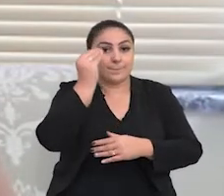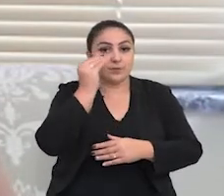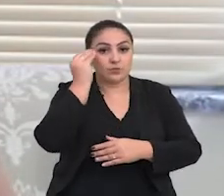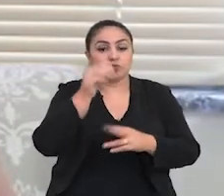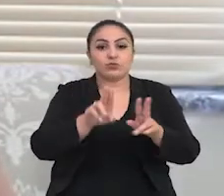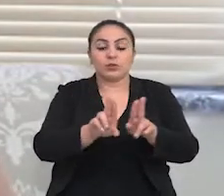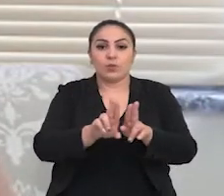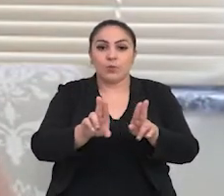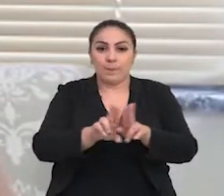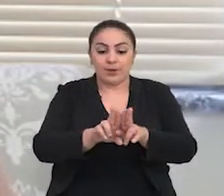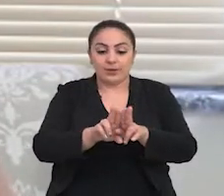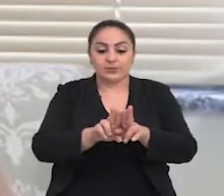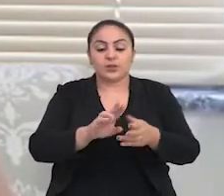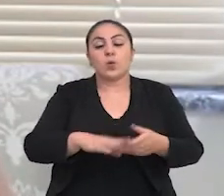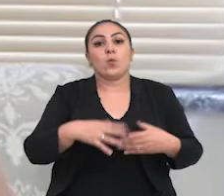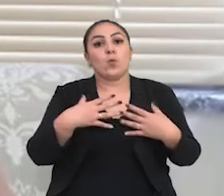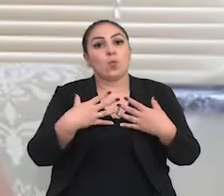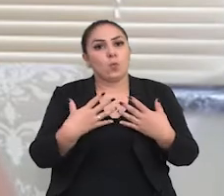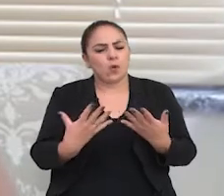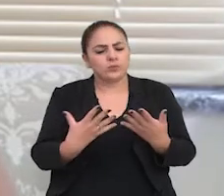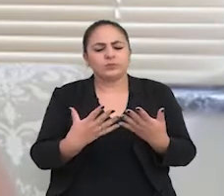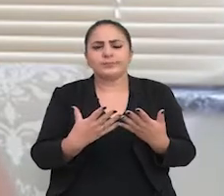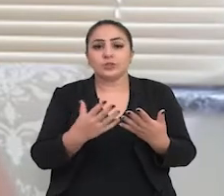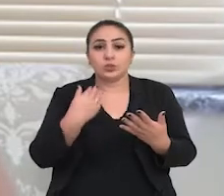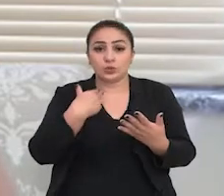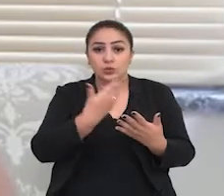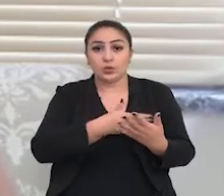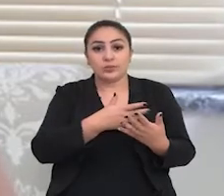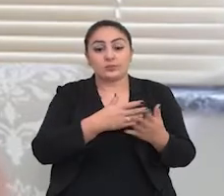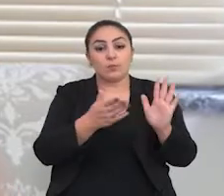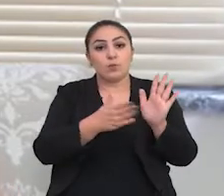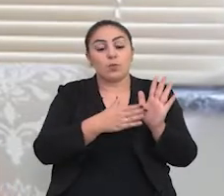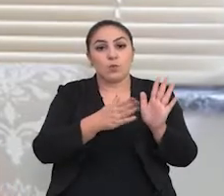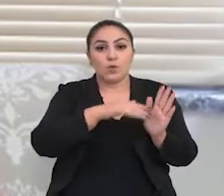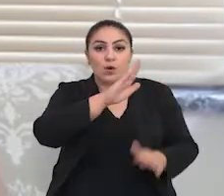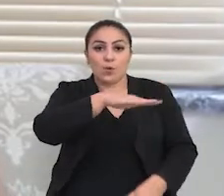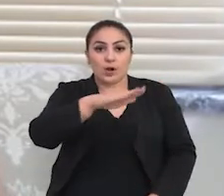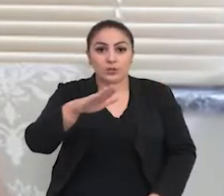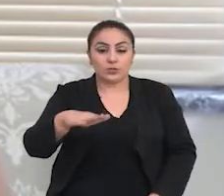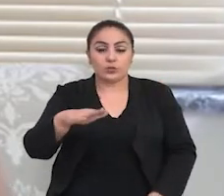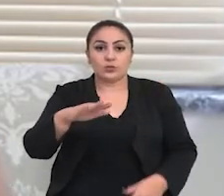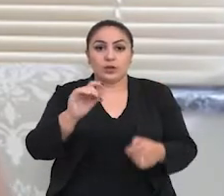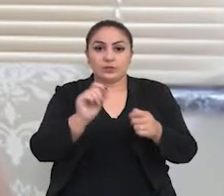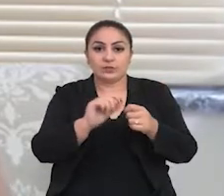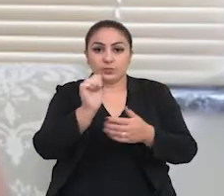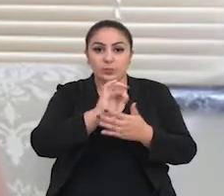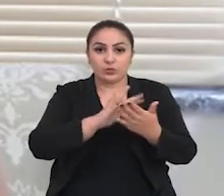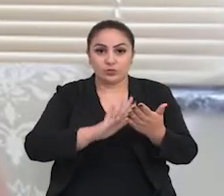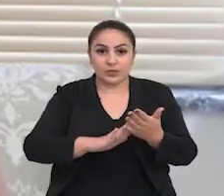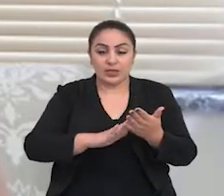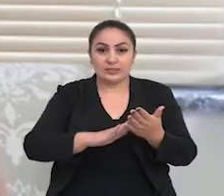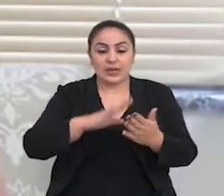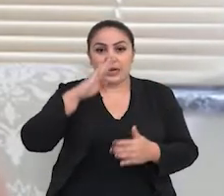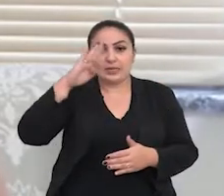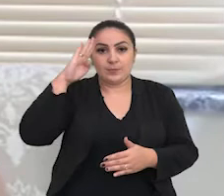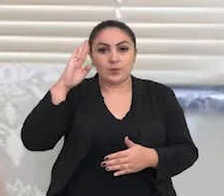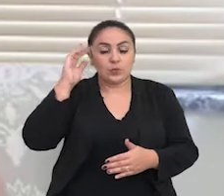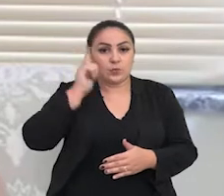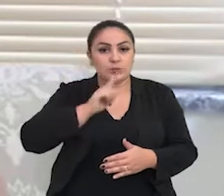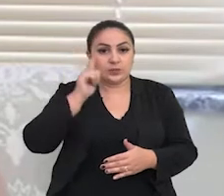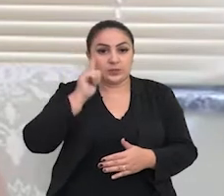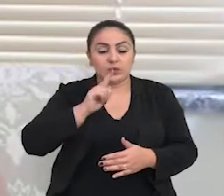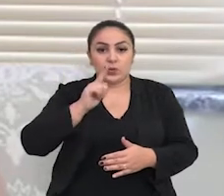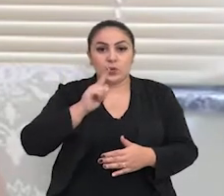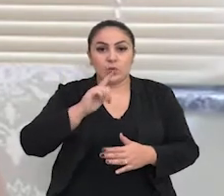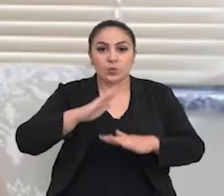de pesquisa em psicologia da UPF, quando é de praxe que a gente propõe aos alunos um exercício acadêmico